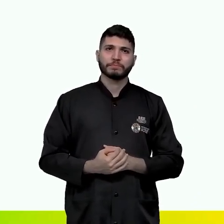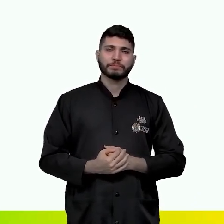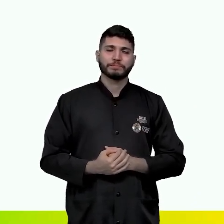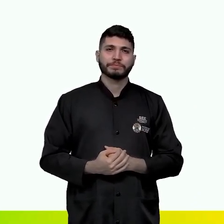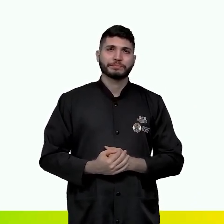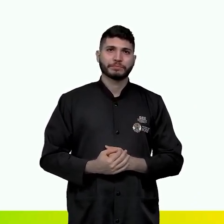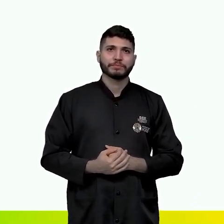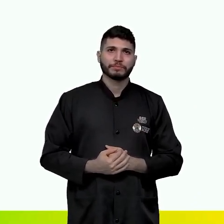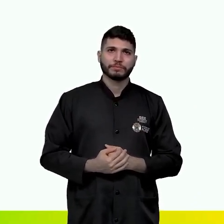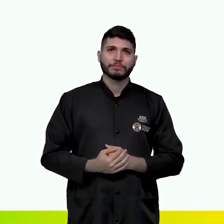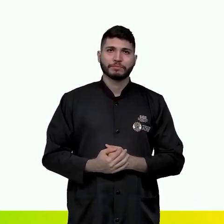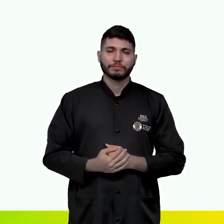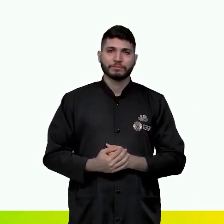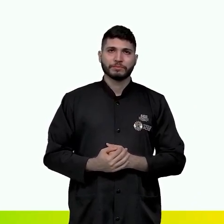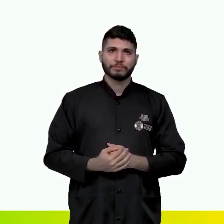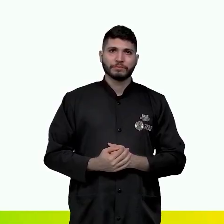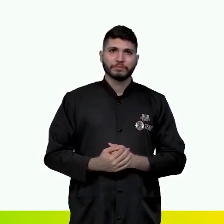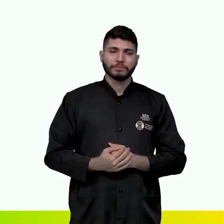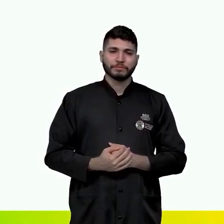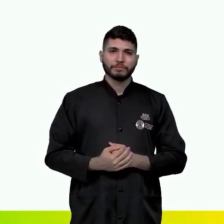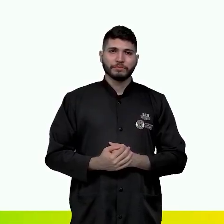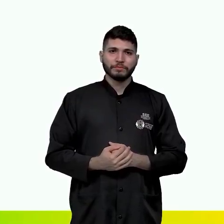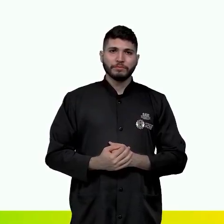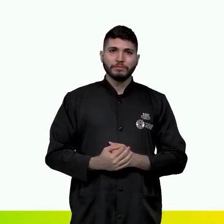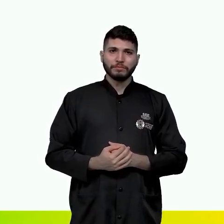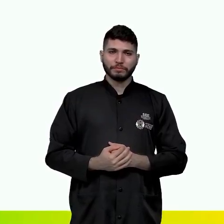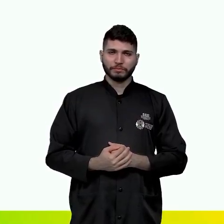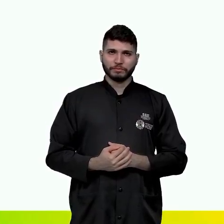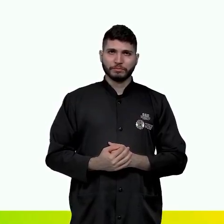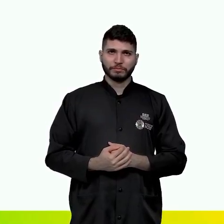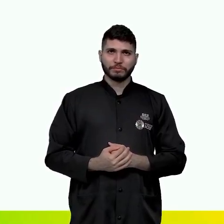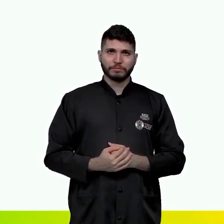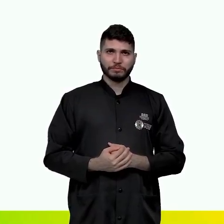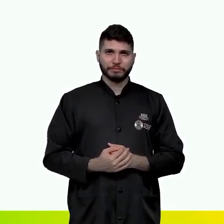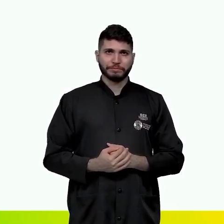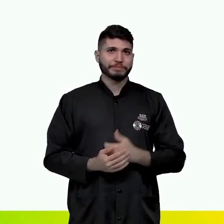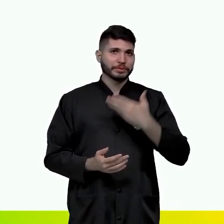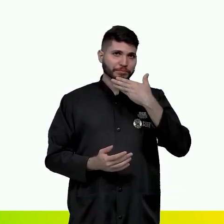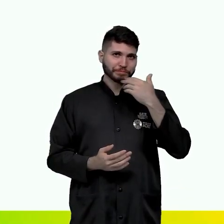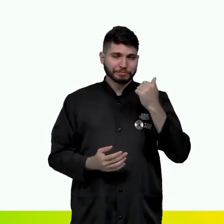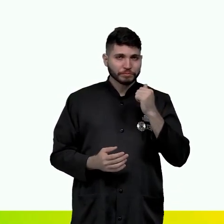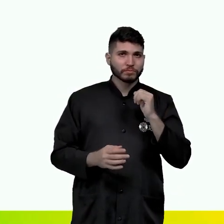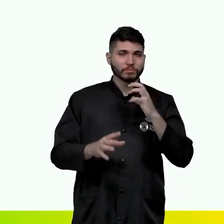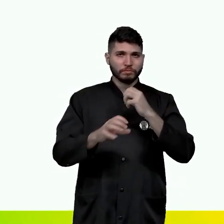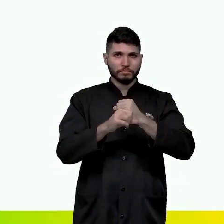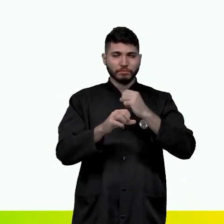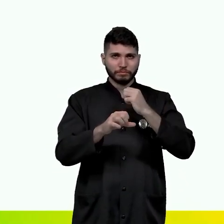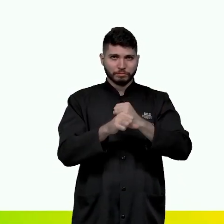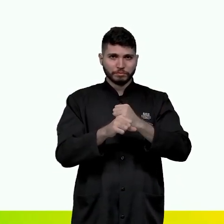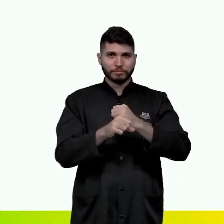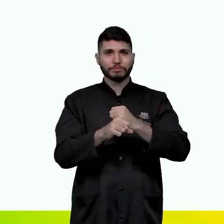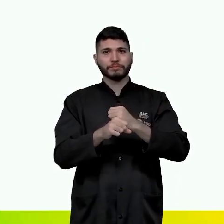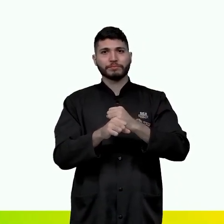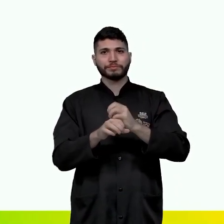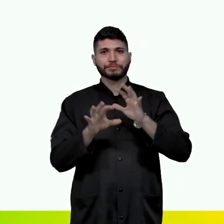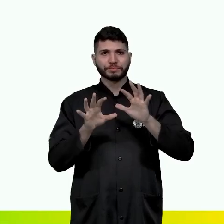a soma das duas áreas. Fica mais interessante deixar assim. Vamos fazer mais exemplos.